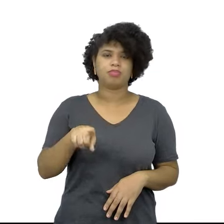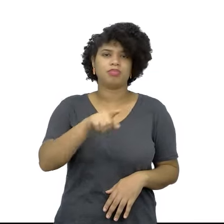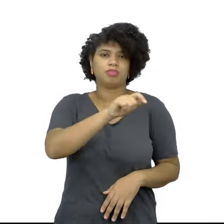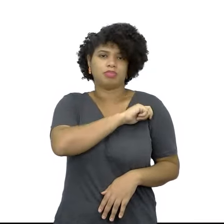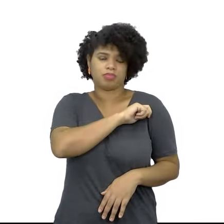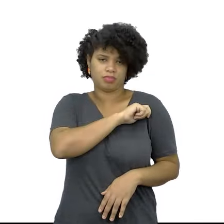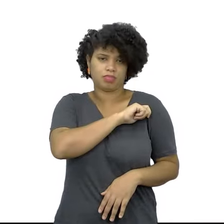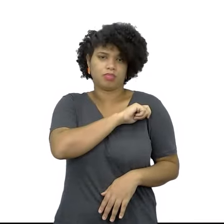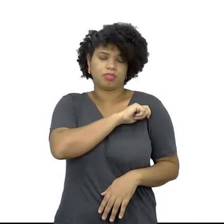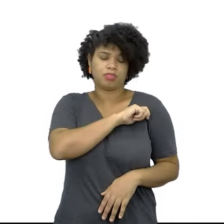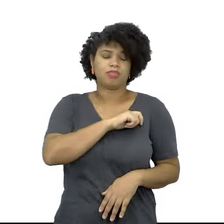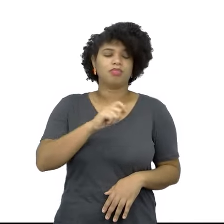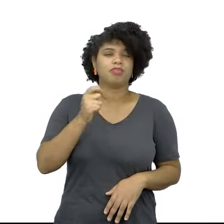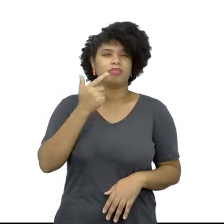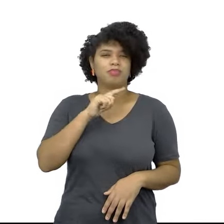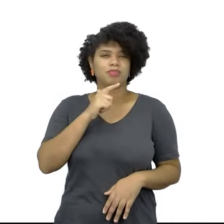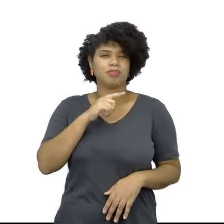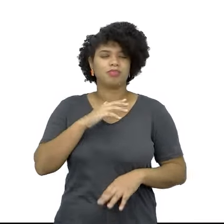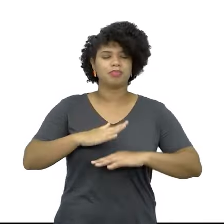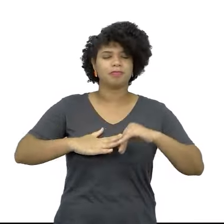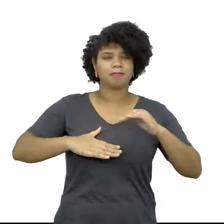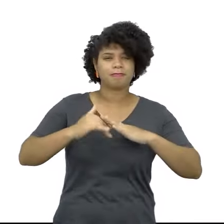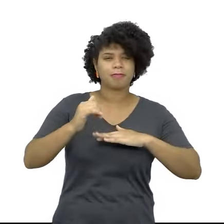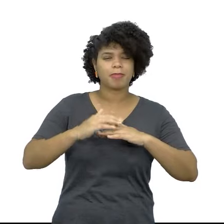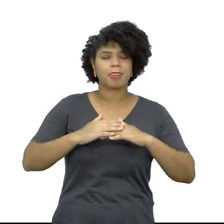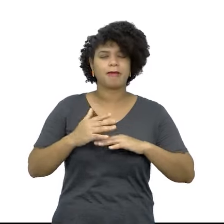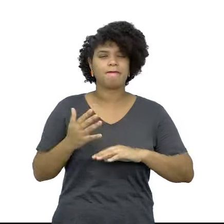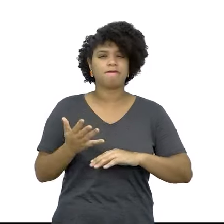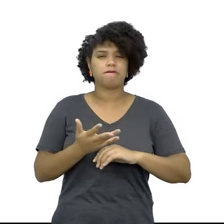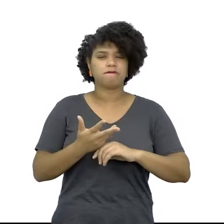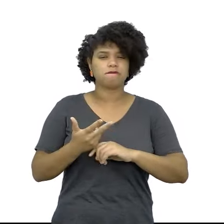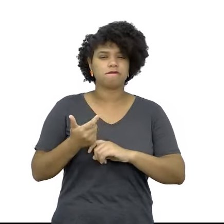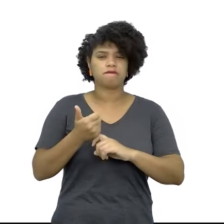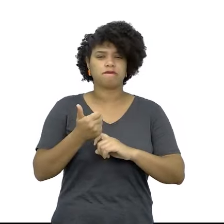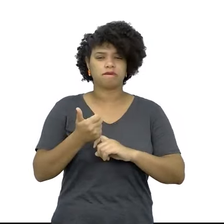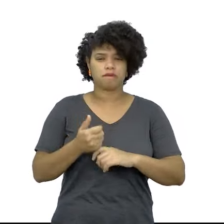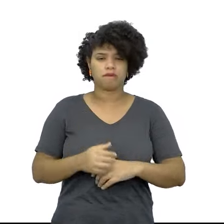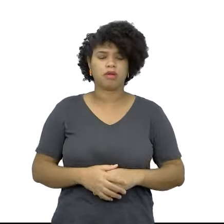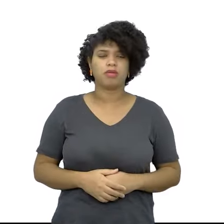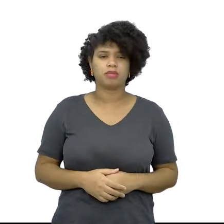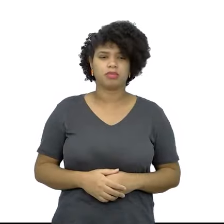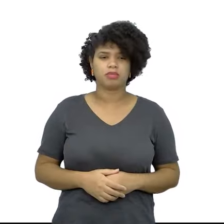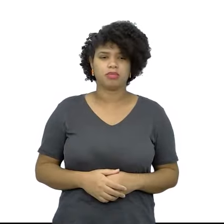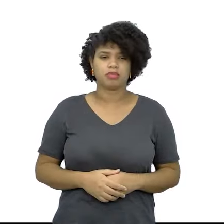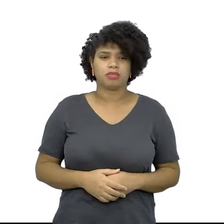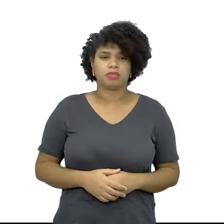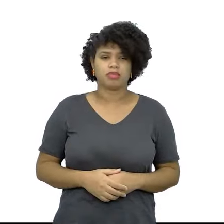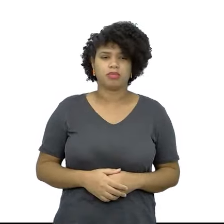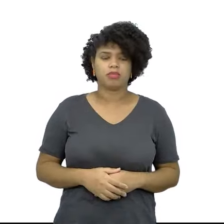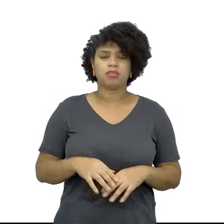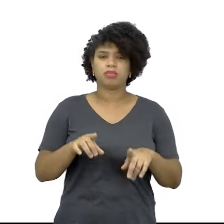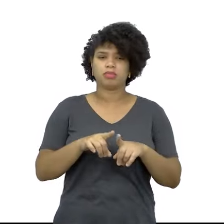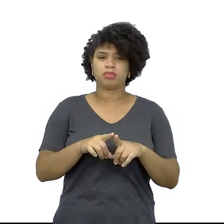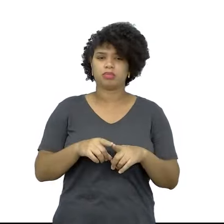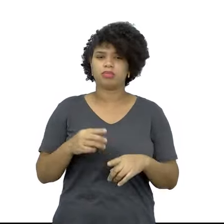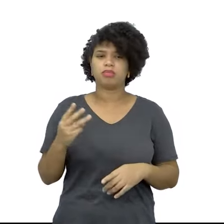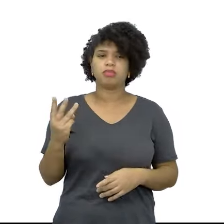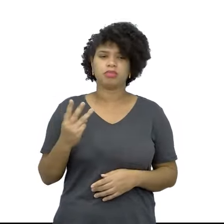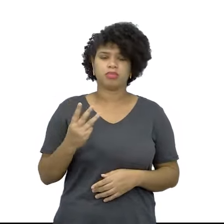possam dominar essas habilidades, avançar, compreender cada vez mais, né? E, em terceiro lugar, né,